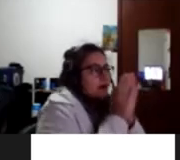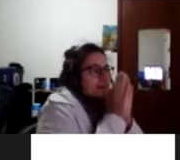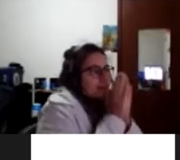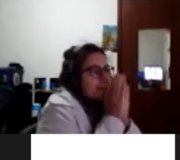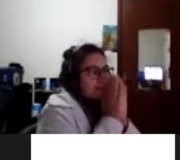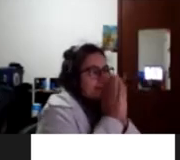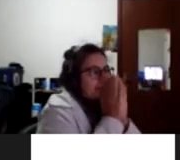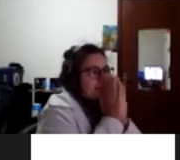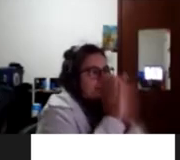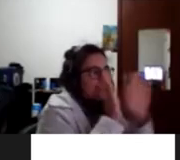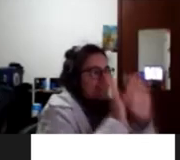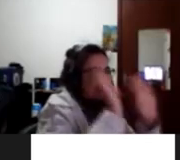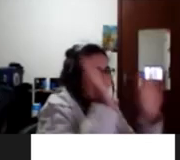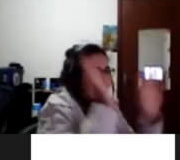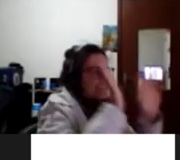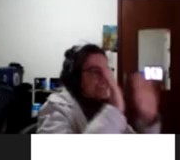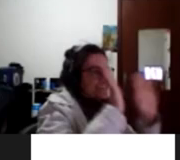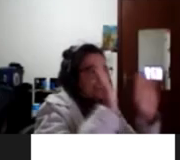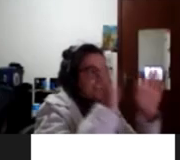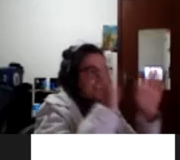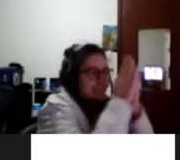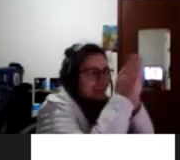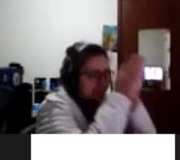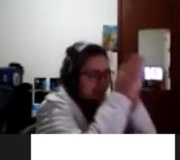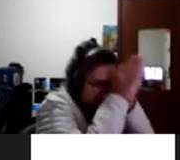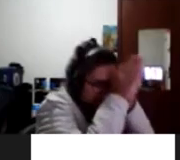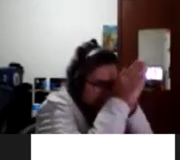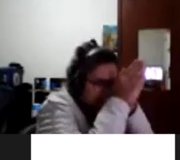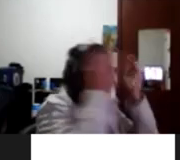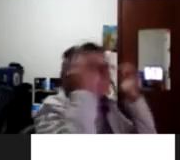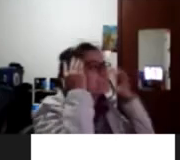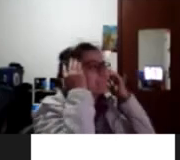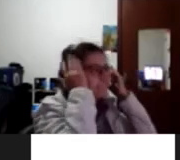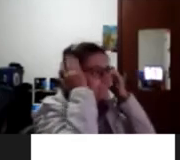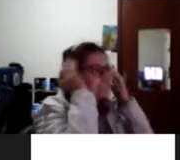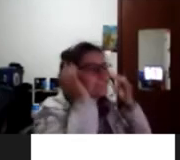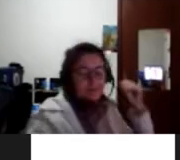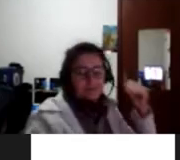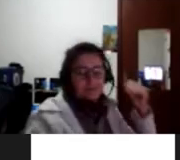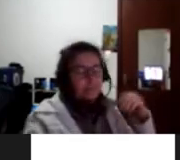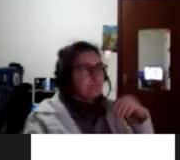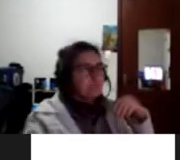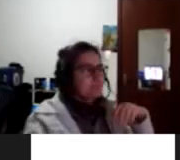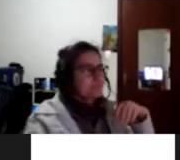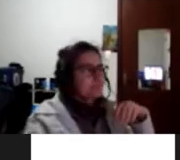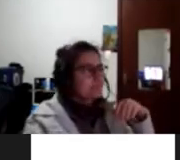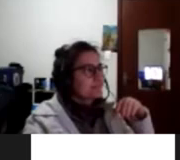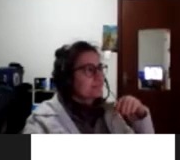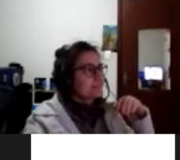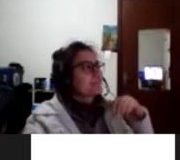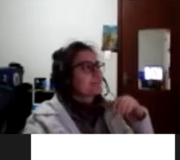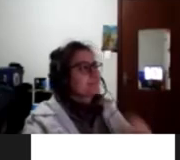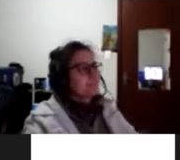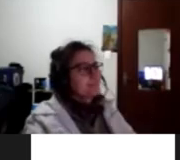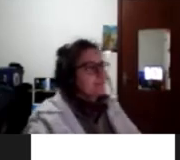para vocês, beijo a todos, abraço para os meninos e para as meninas também. A gente se vê à noite, tá bom? Legal, e a gente vai